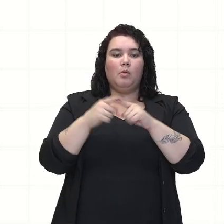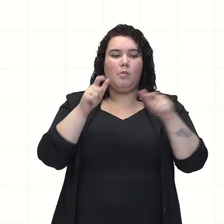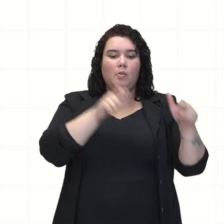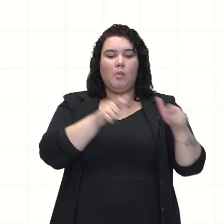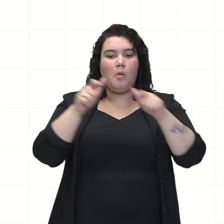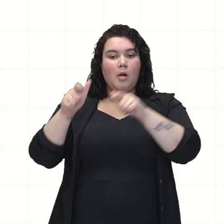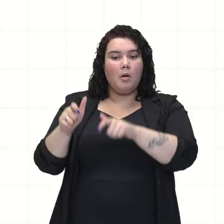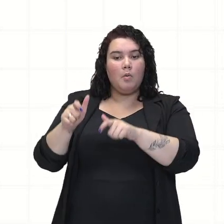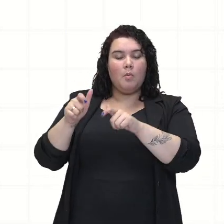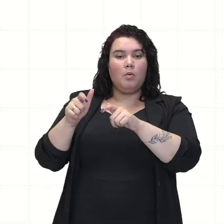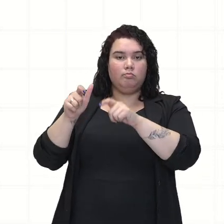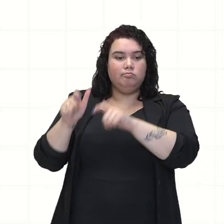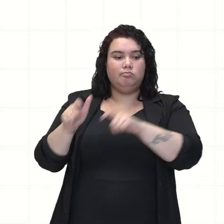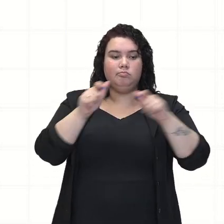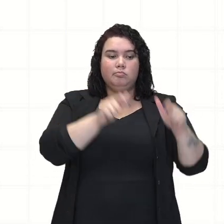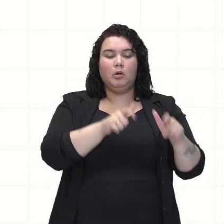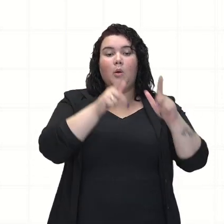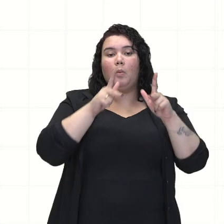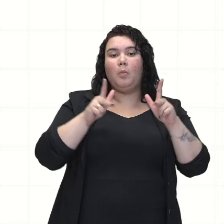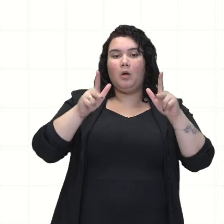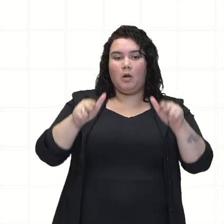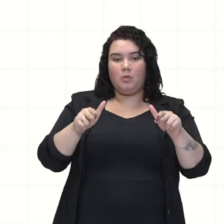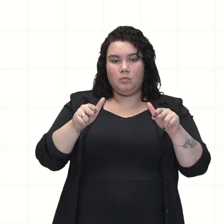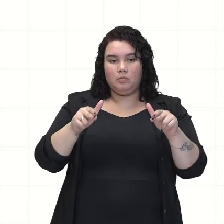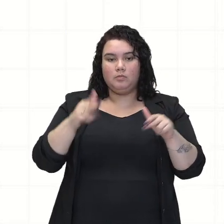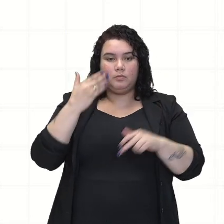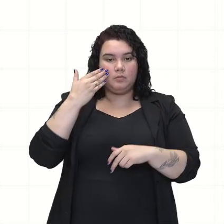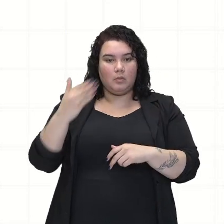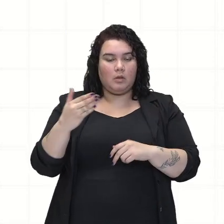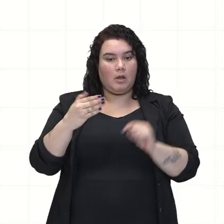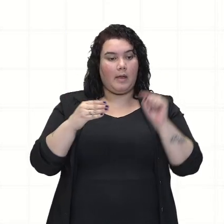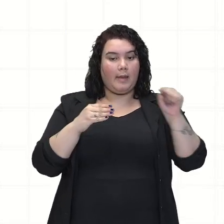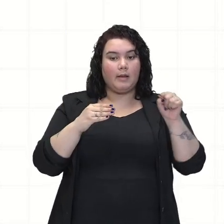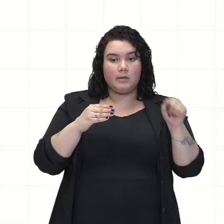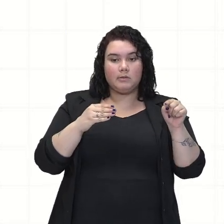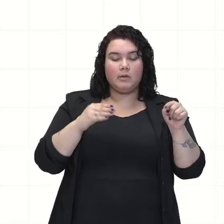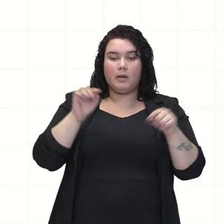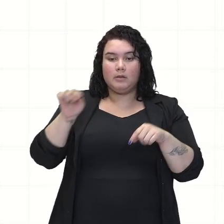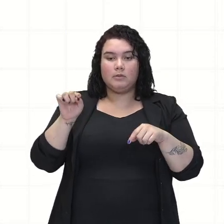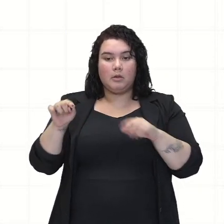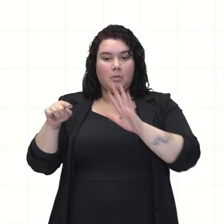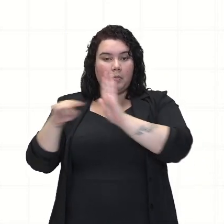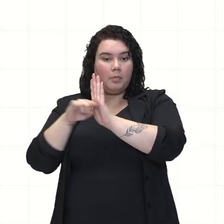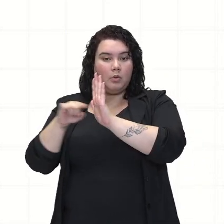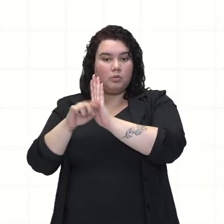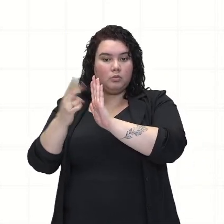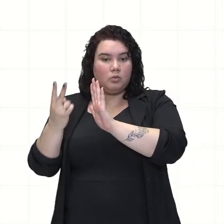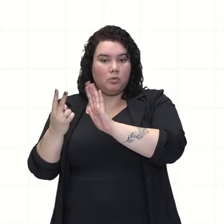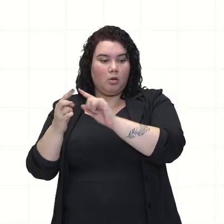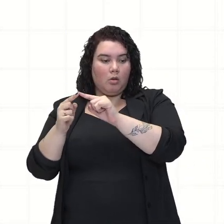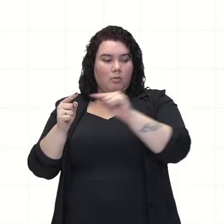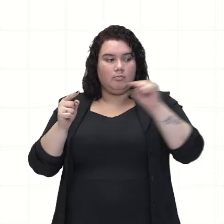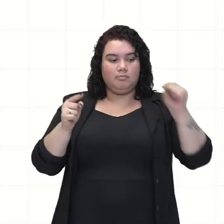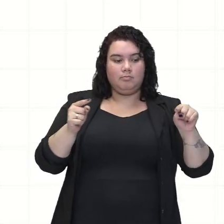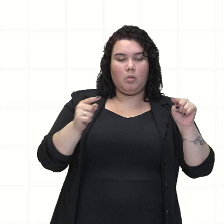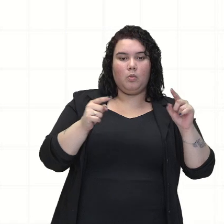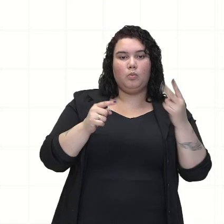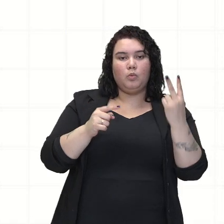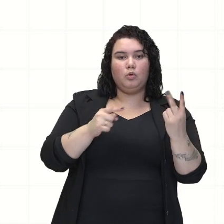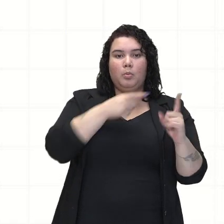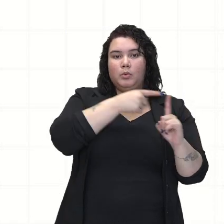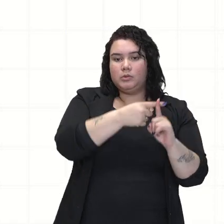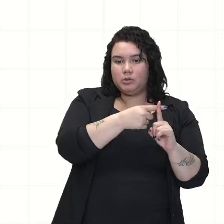E a relação ao eixo X, ó, ele estava no -2, ele foi para o seu oposto,